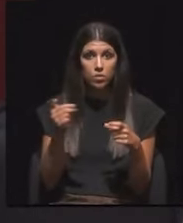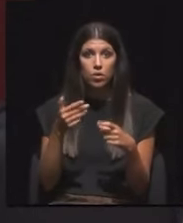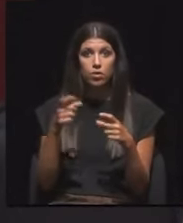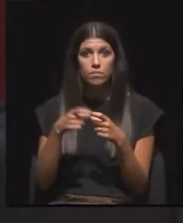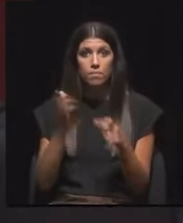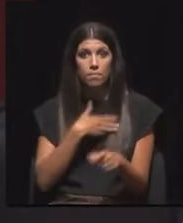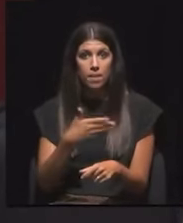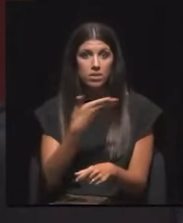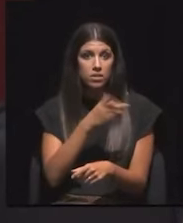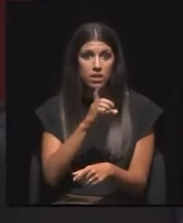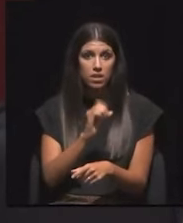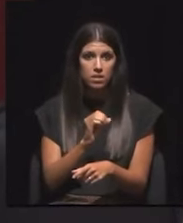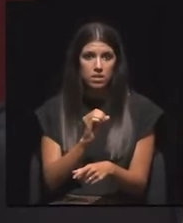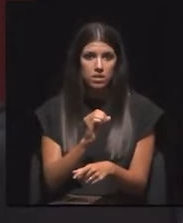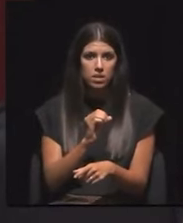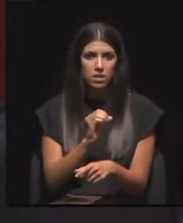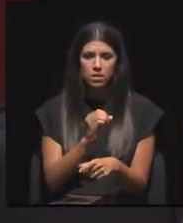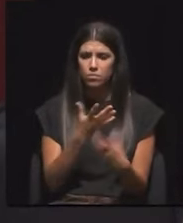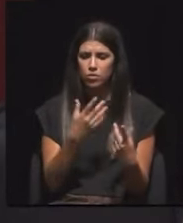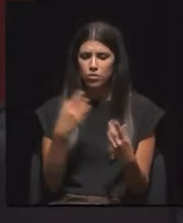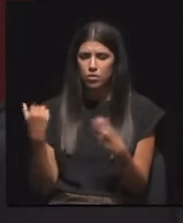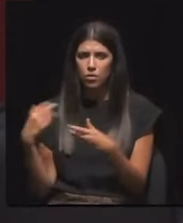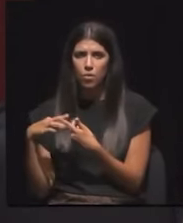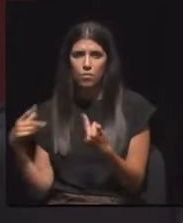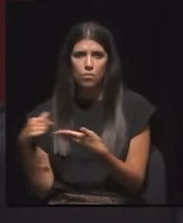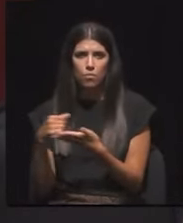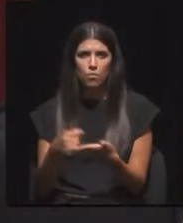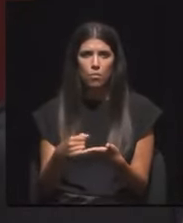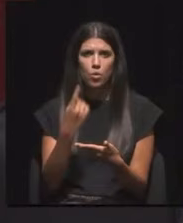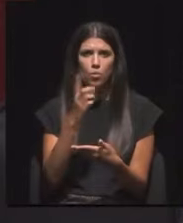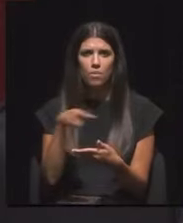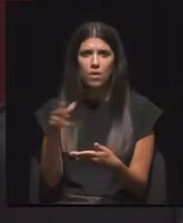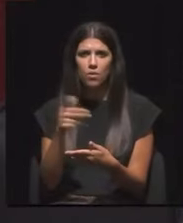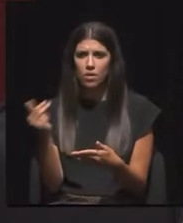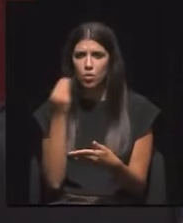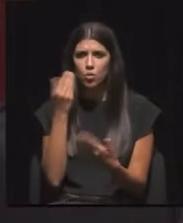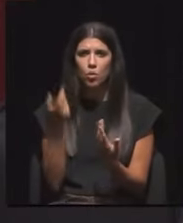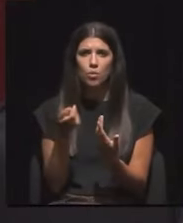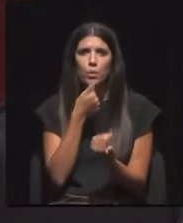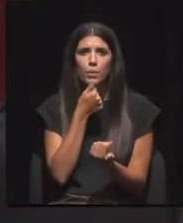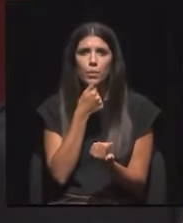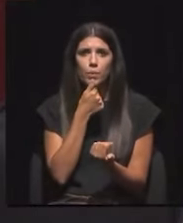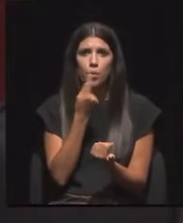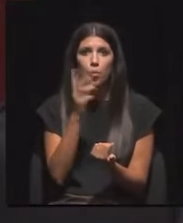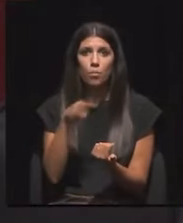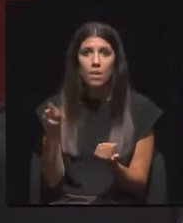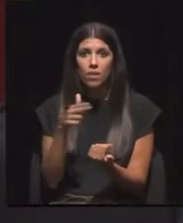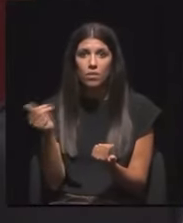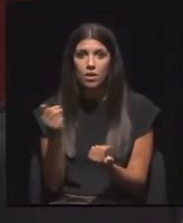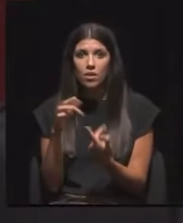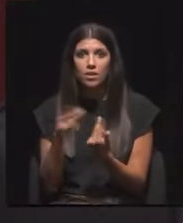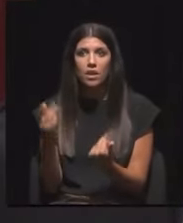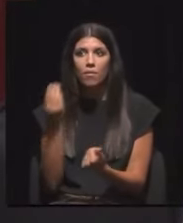160. Como é que isto casa com o apoio municipal de 1 milhão de euros? O que poderia a cidade fazer com este 1 milhão de euros? É